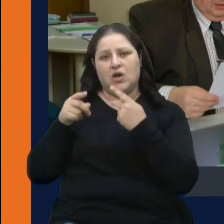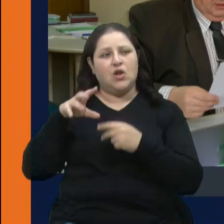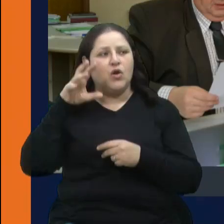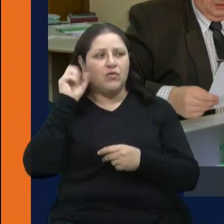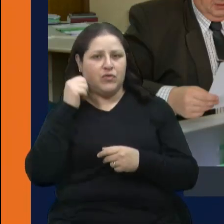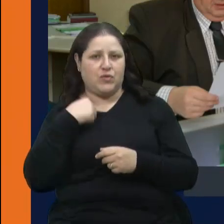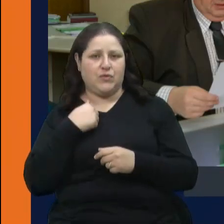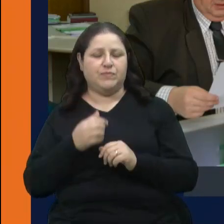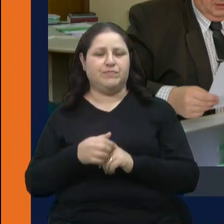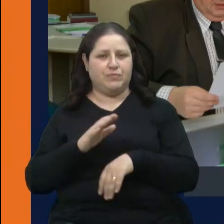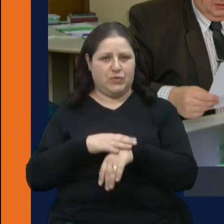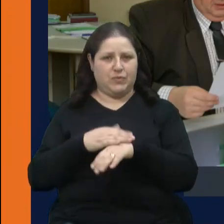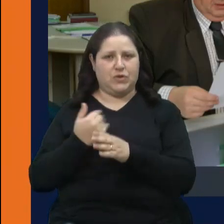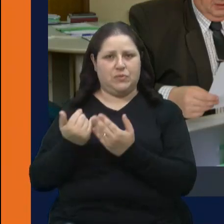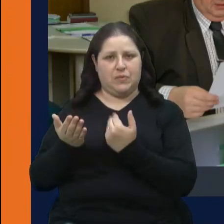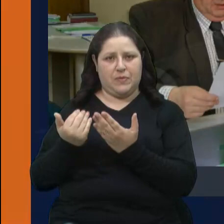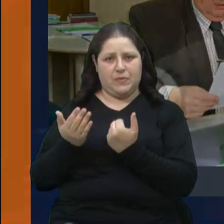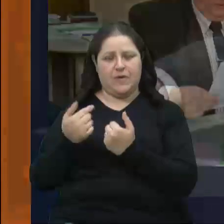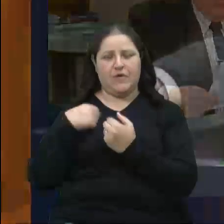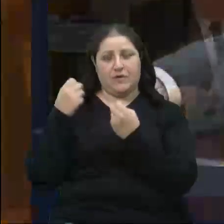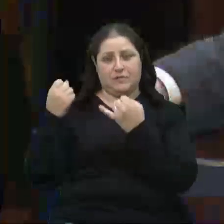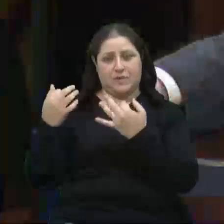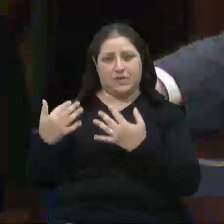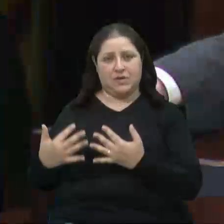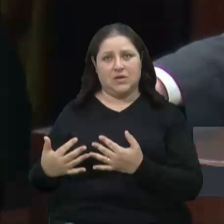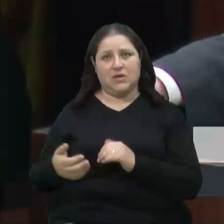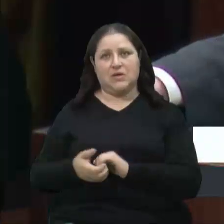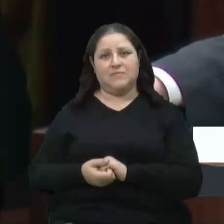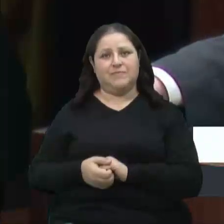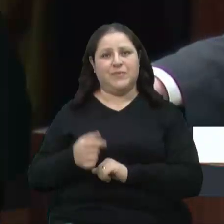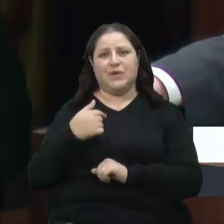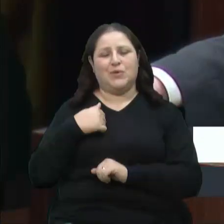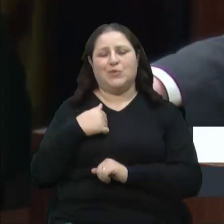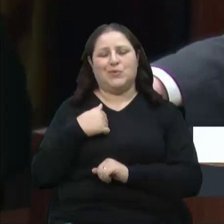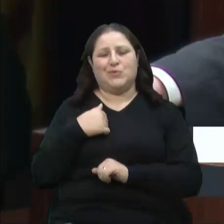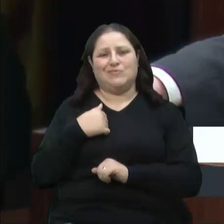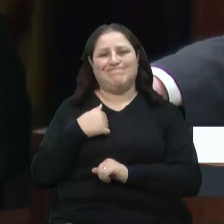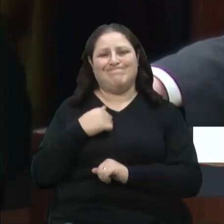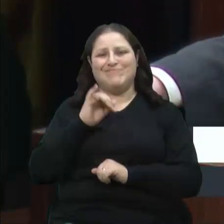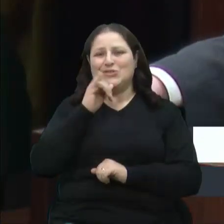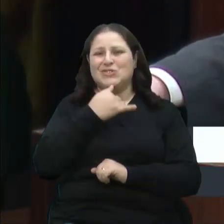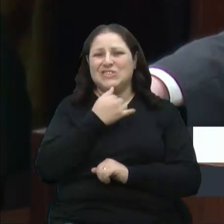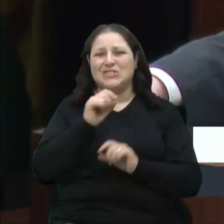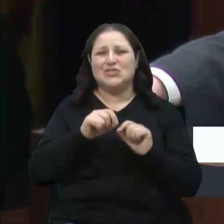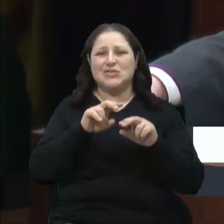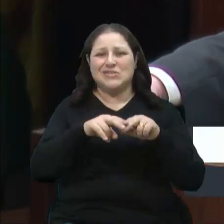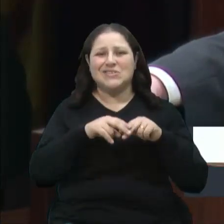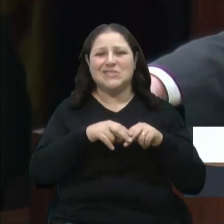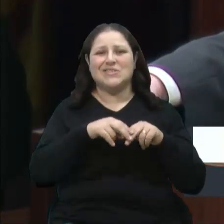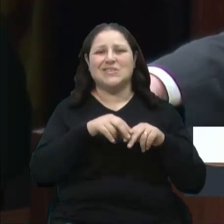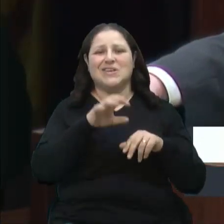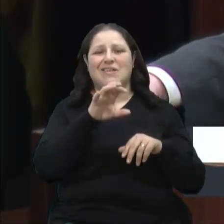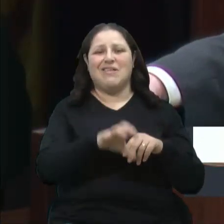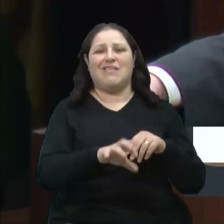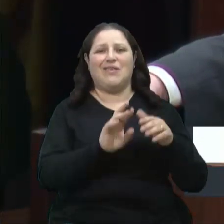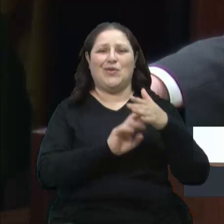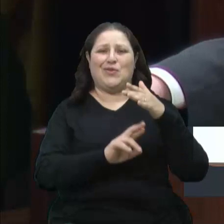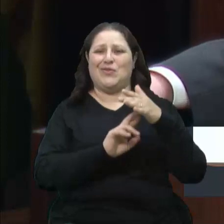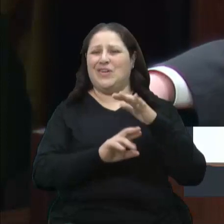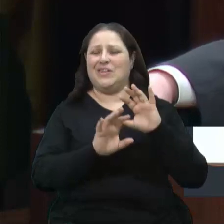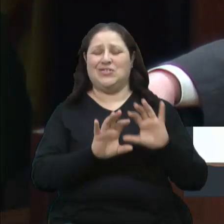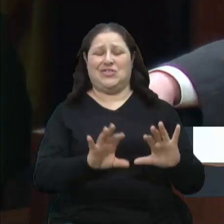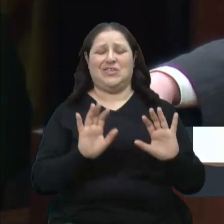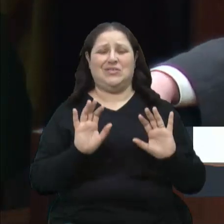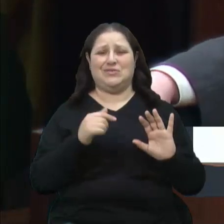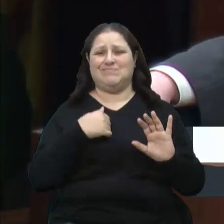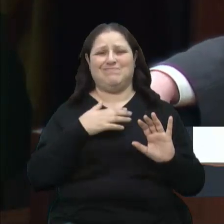falei para ele sobre... eu não me conformo com o estado da estação rodoviária de Caxias do Sul. E é um assunto